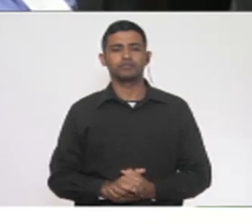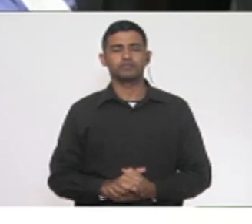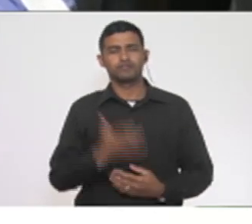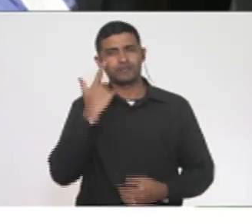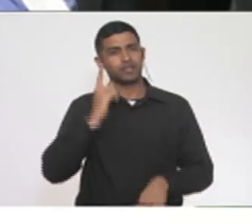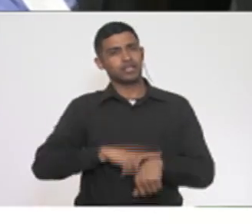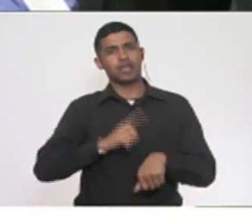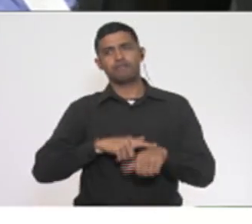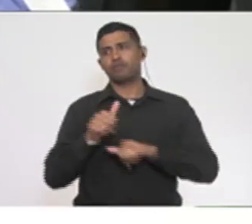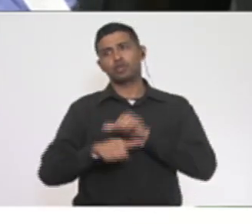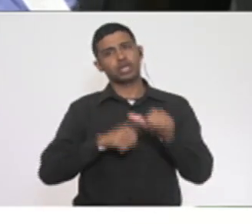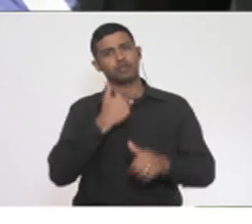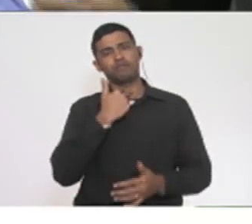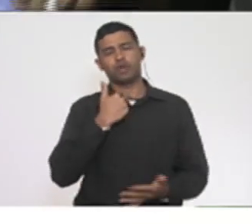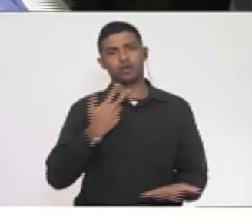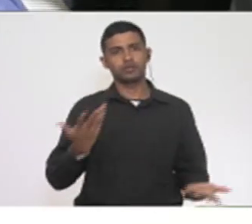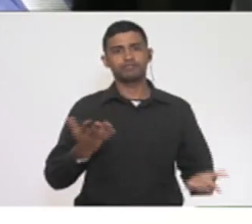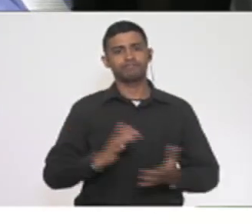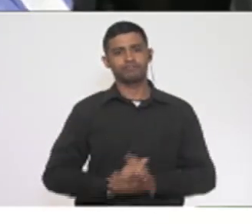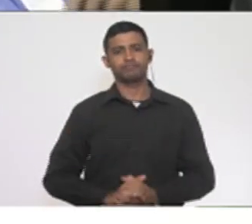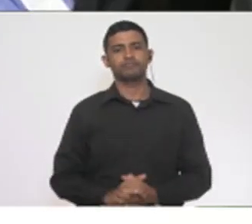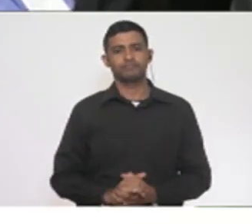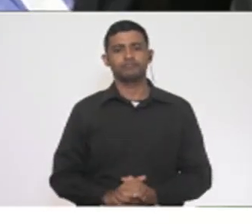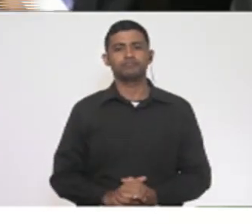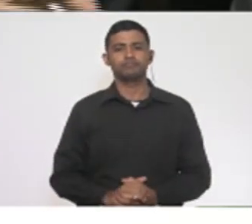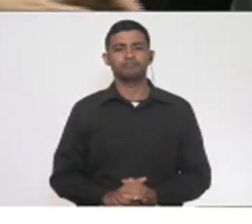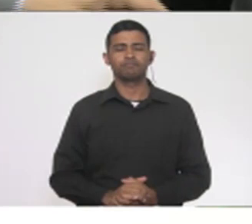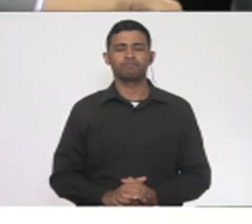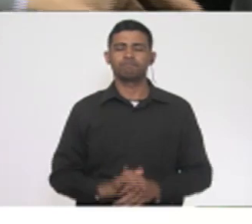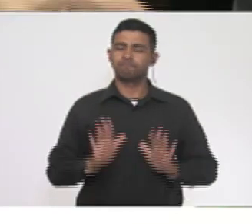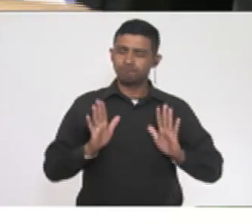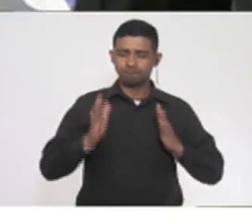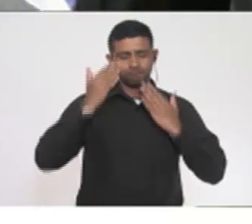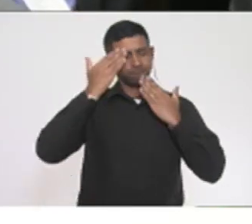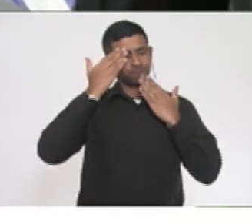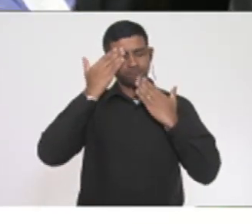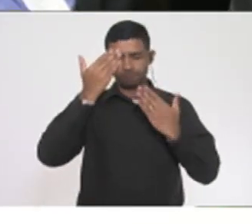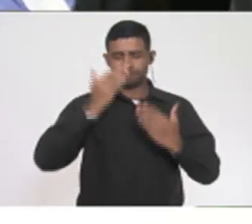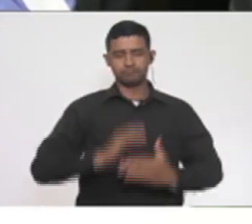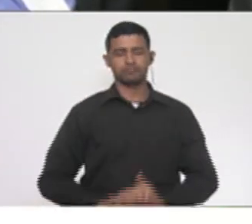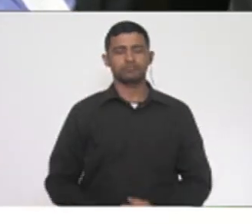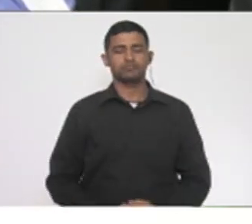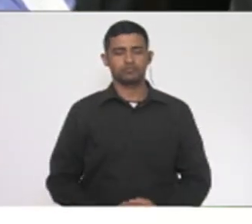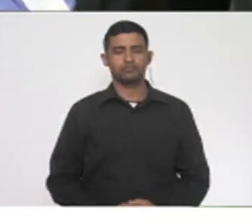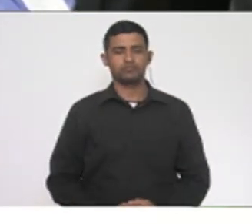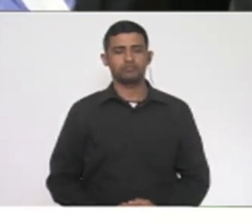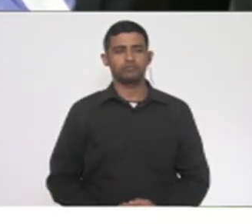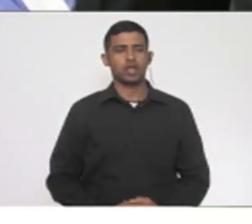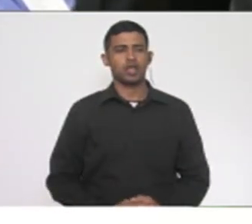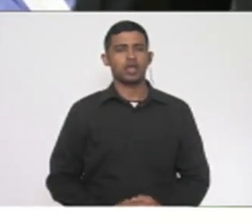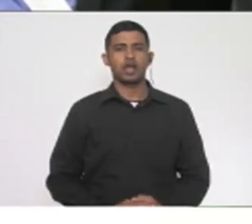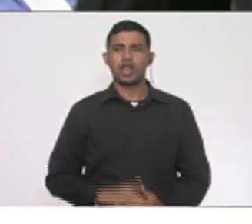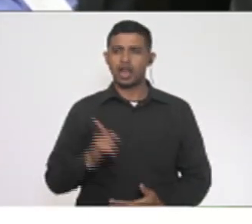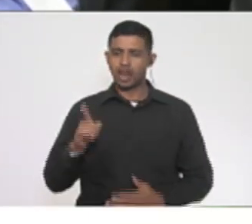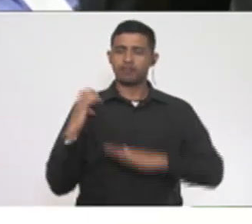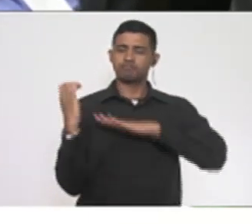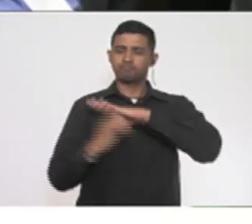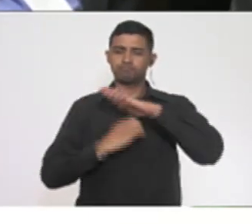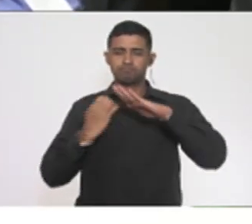44,5 do segundo tempo. Então, fica também, de qualquer forma, um agradecimento pelo discernimento da companhia